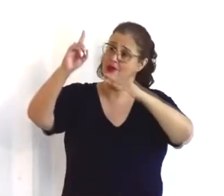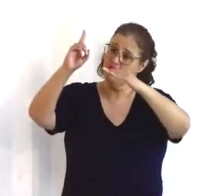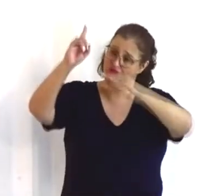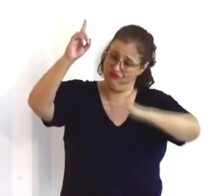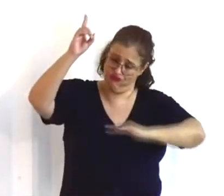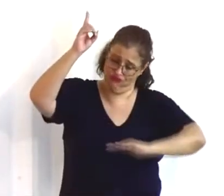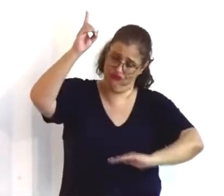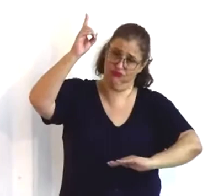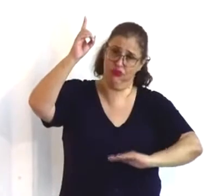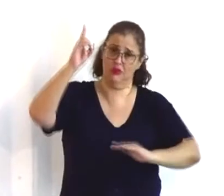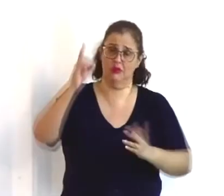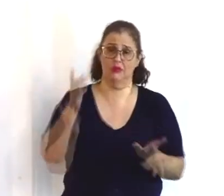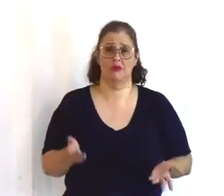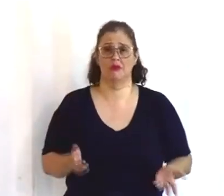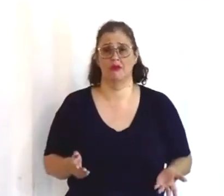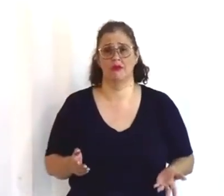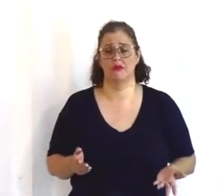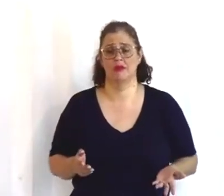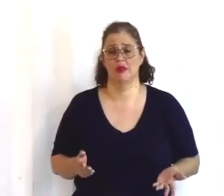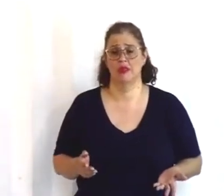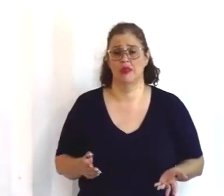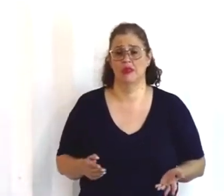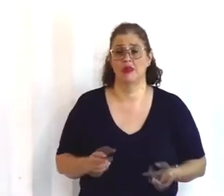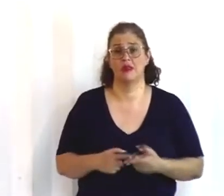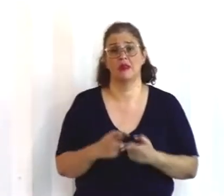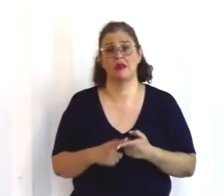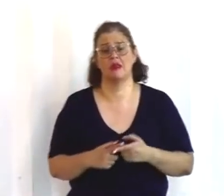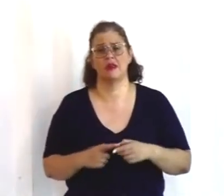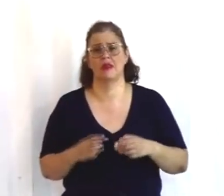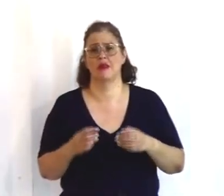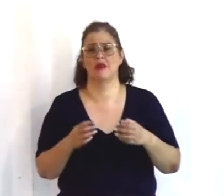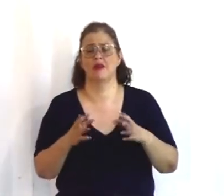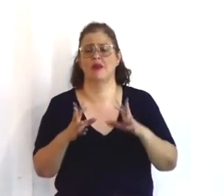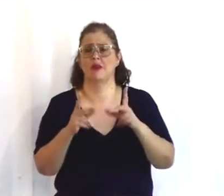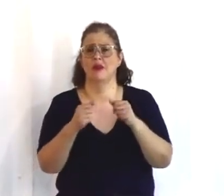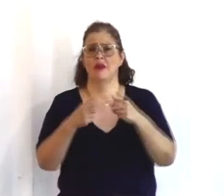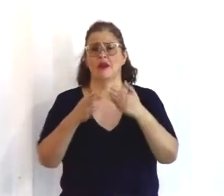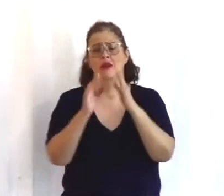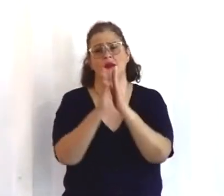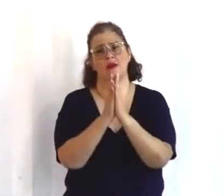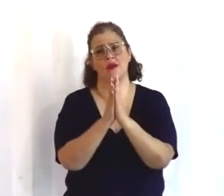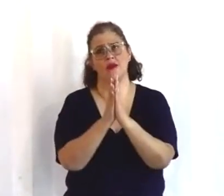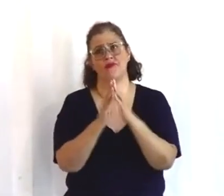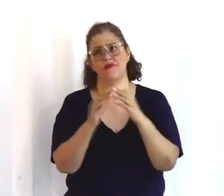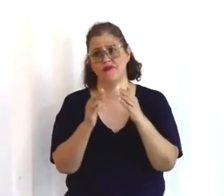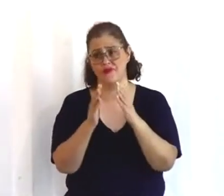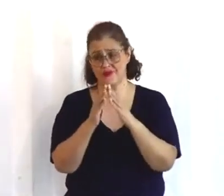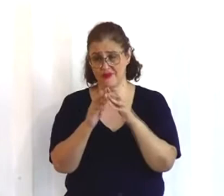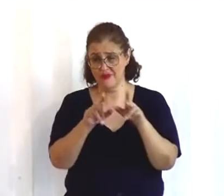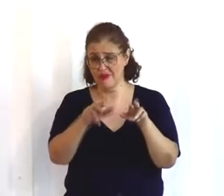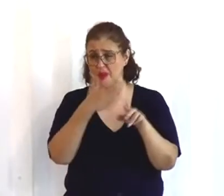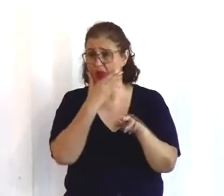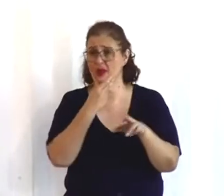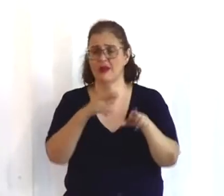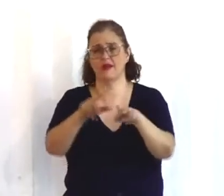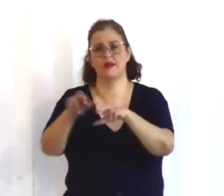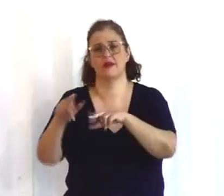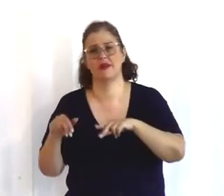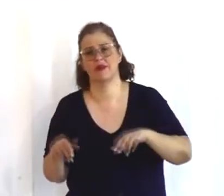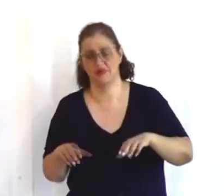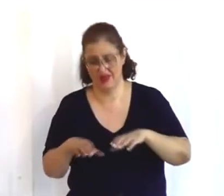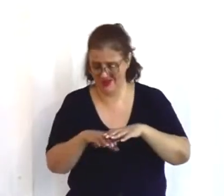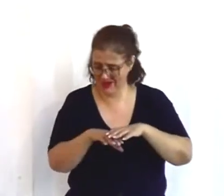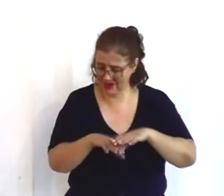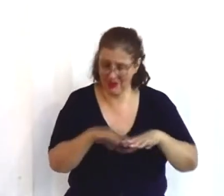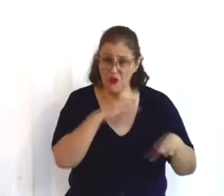queridos. Saudade vem, aperta o nosso coração, mas esses irmãos que descansam agora, o seu corpo ali na sepultura,